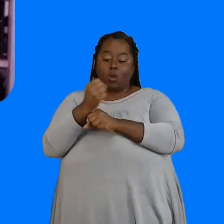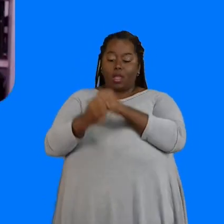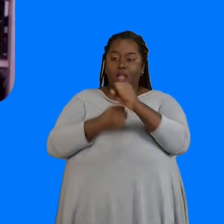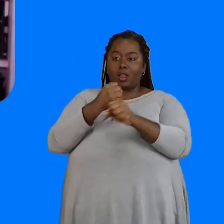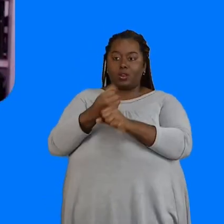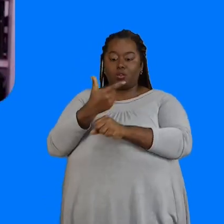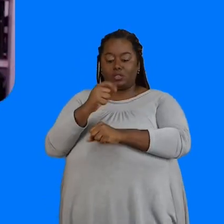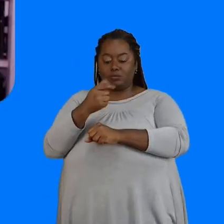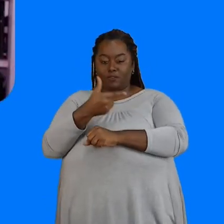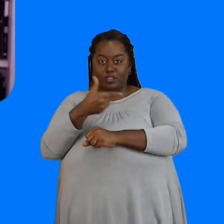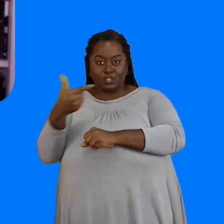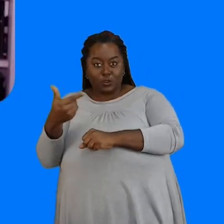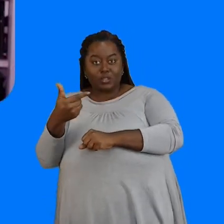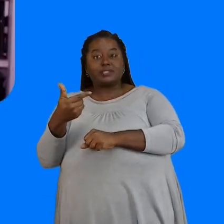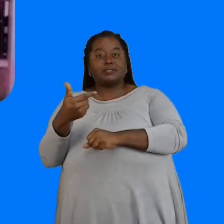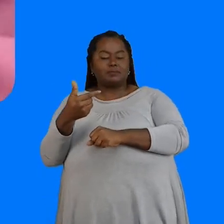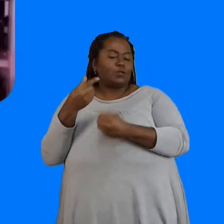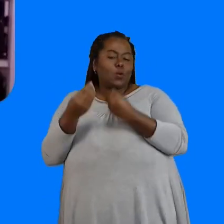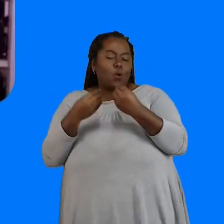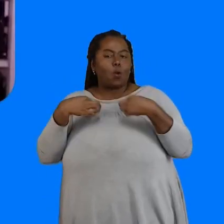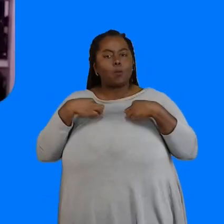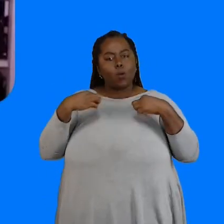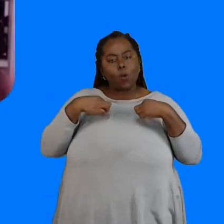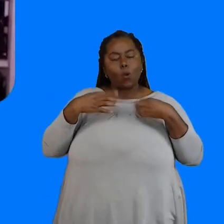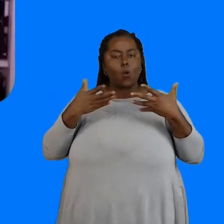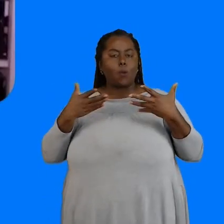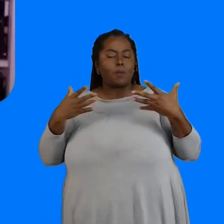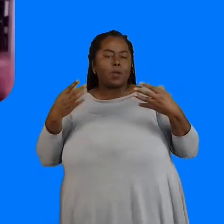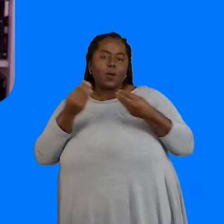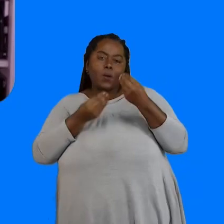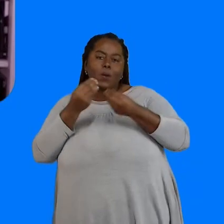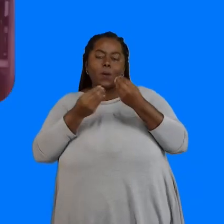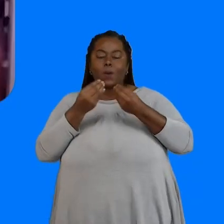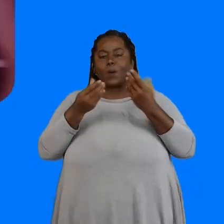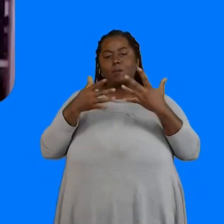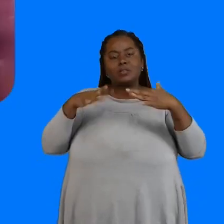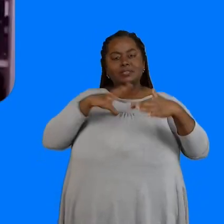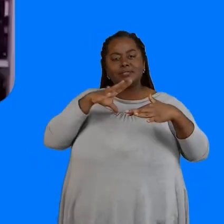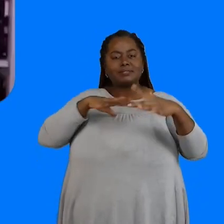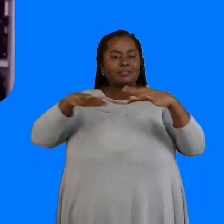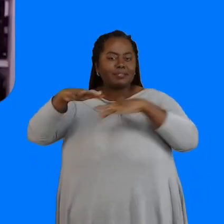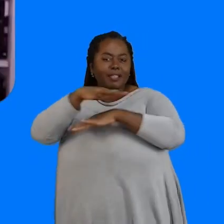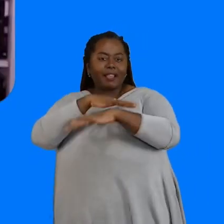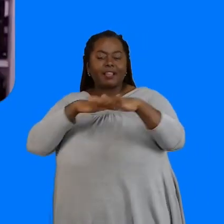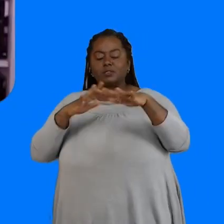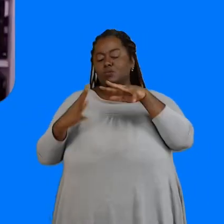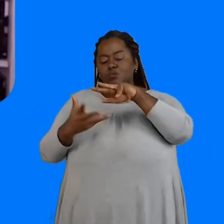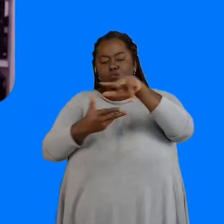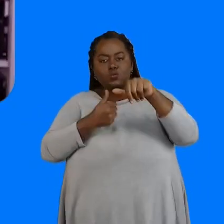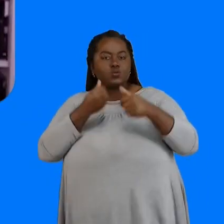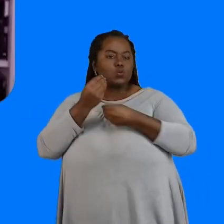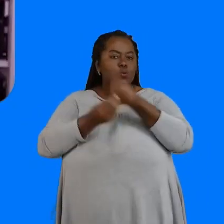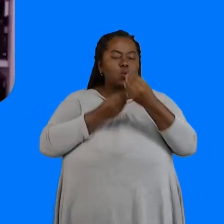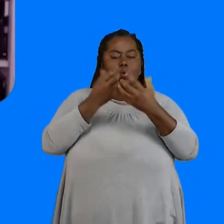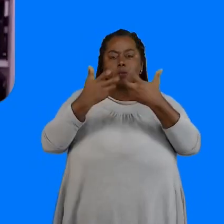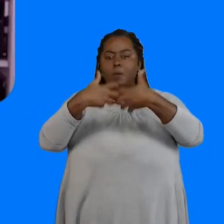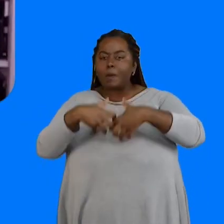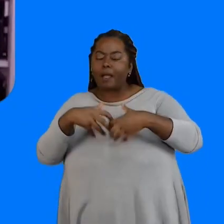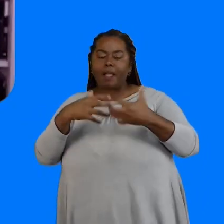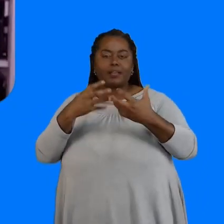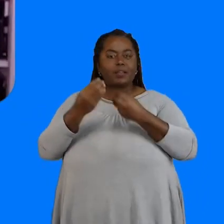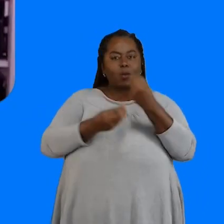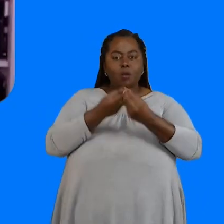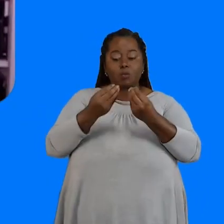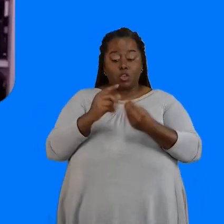como é que nos vestiríamos, como é que seriam as cidades, e um mundo muito povoado por máquinas. Então estamos constantemente a